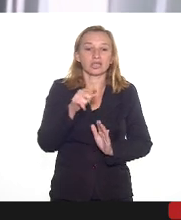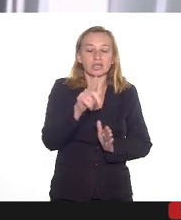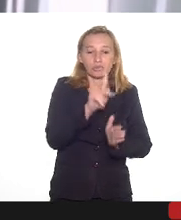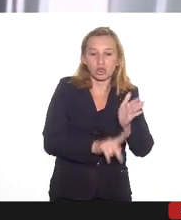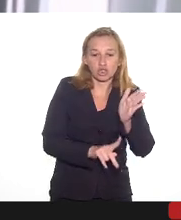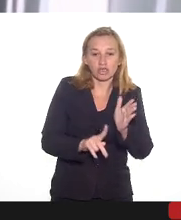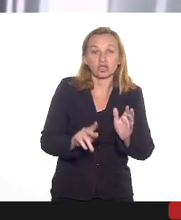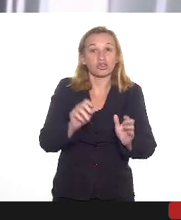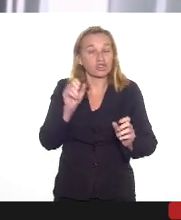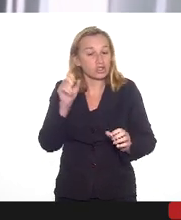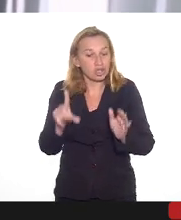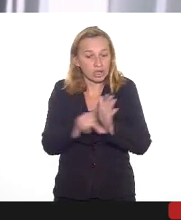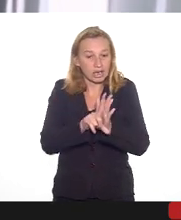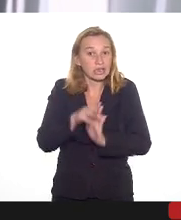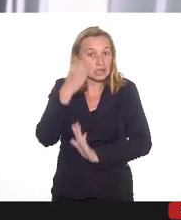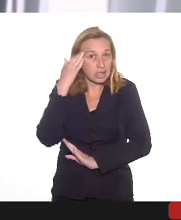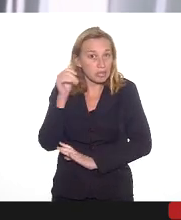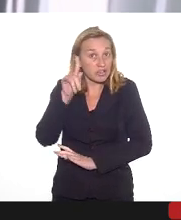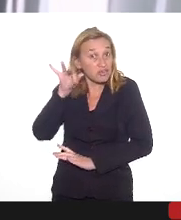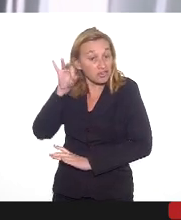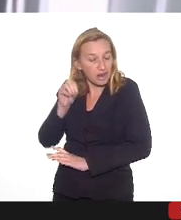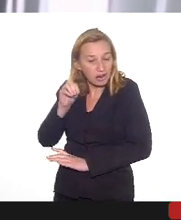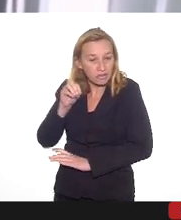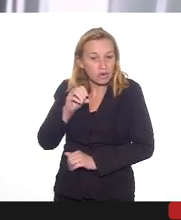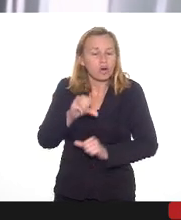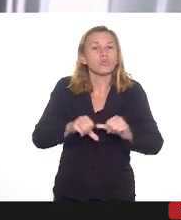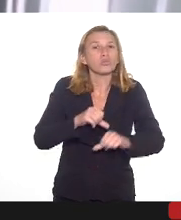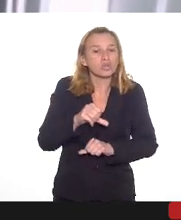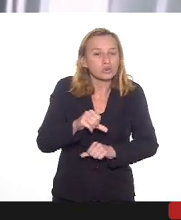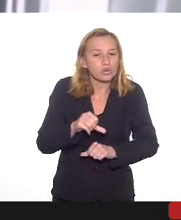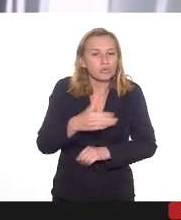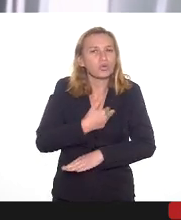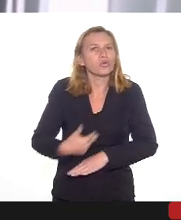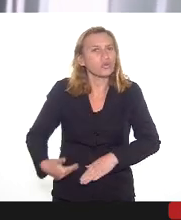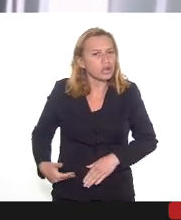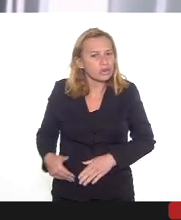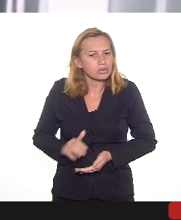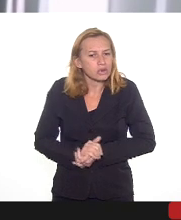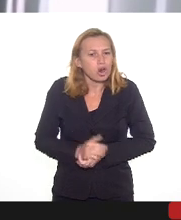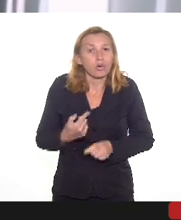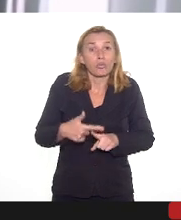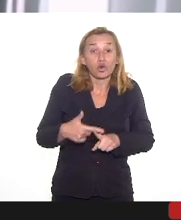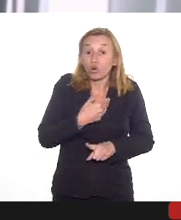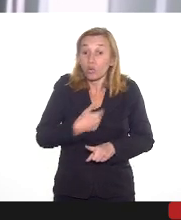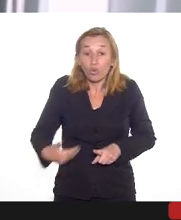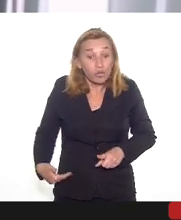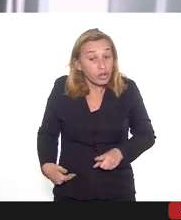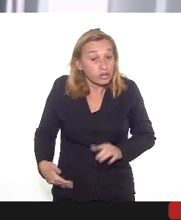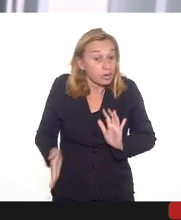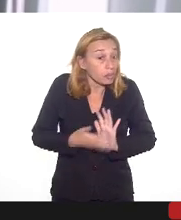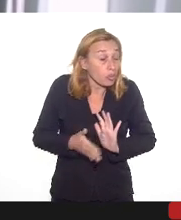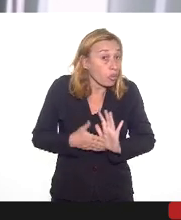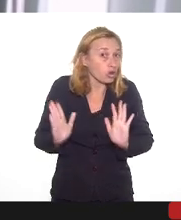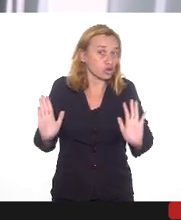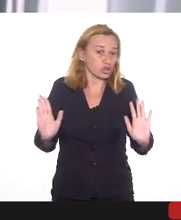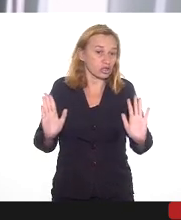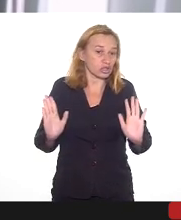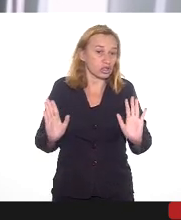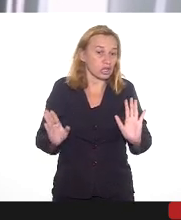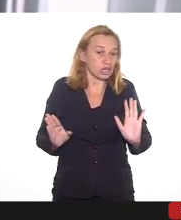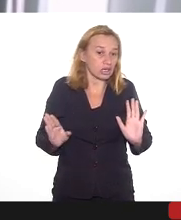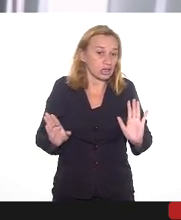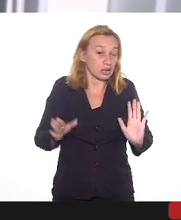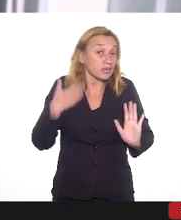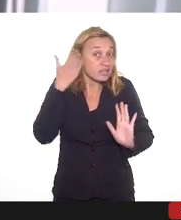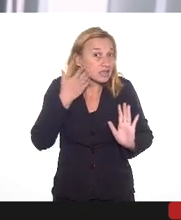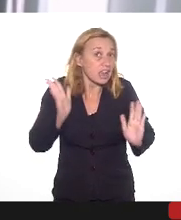lei e saber, Flávio, afinal de contas, mudou alguma coisa para o governo? Porque o governo é o autor da proposta, é o autor da mensagem,